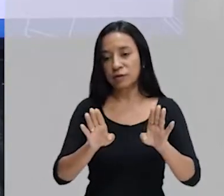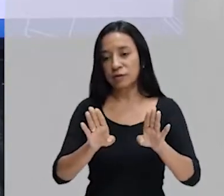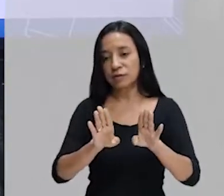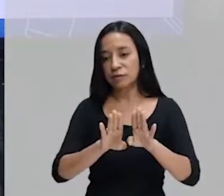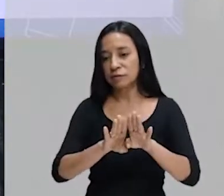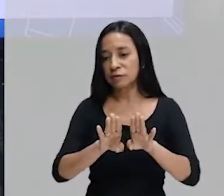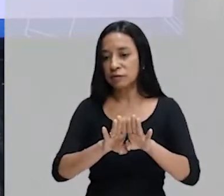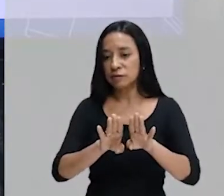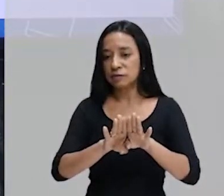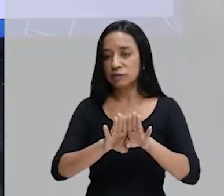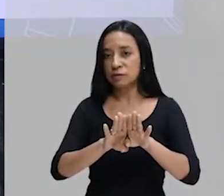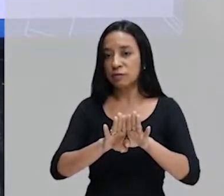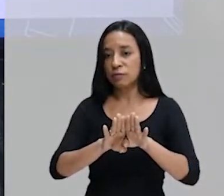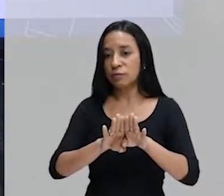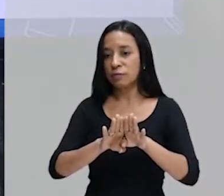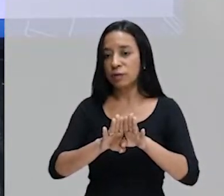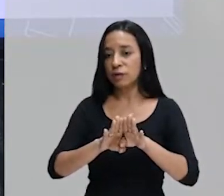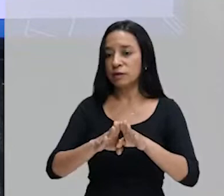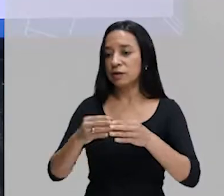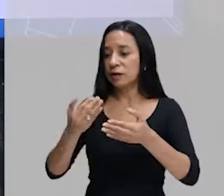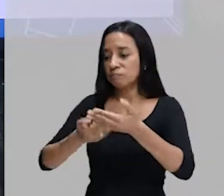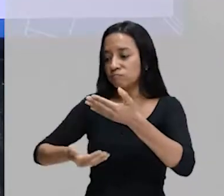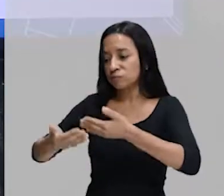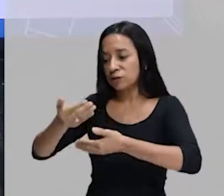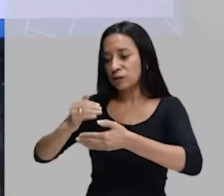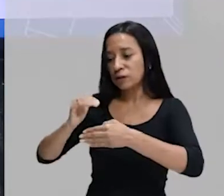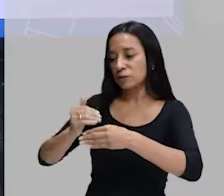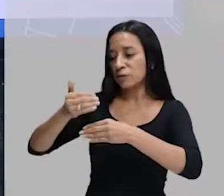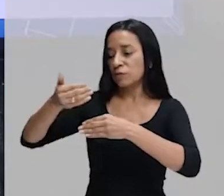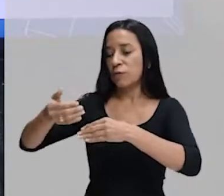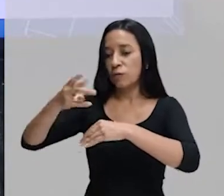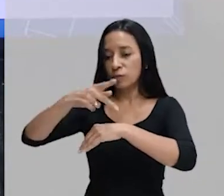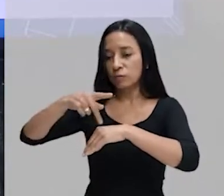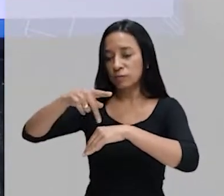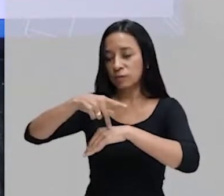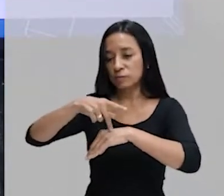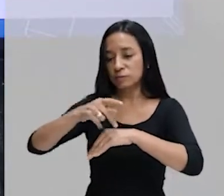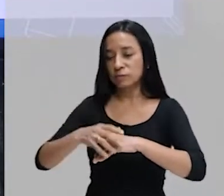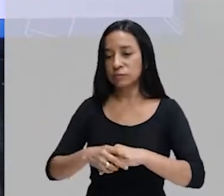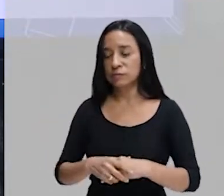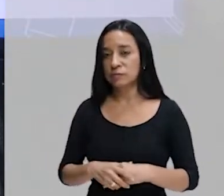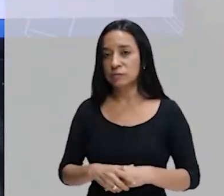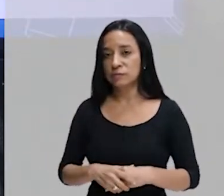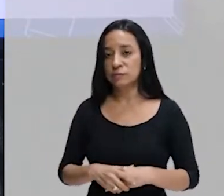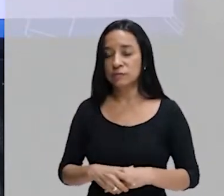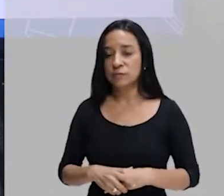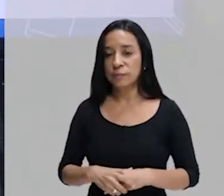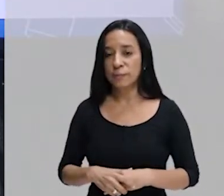comercializam fora, tá? Fora daqueles limites. Então, vai também para o exterior.